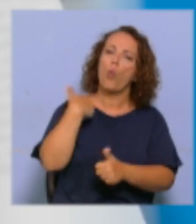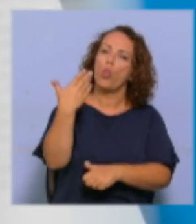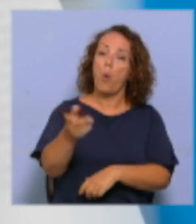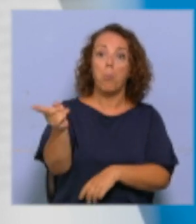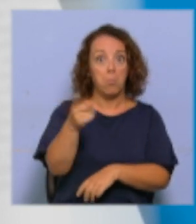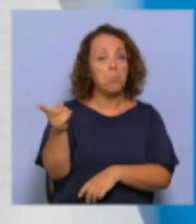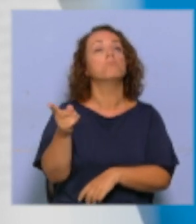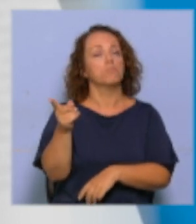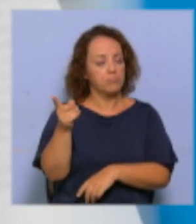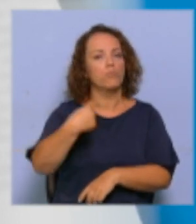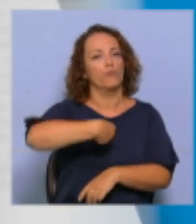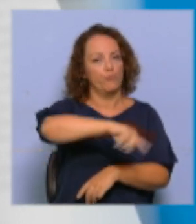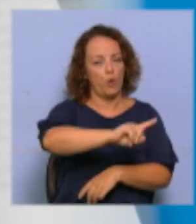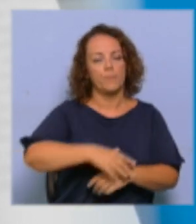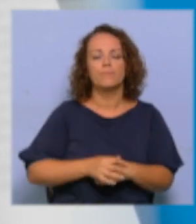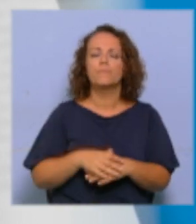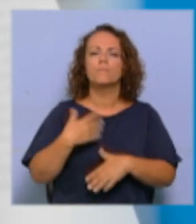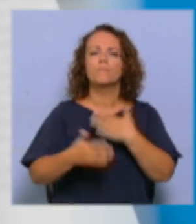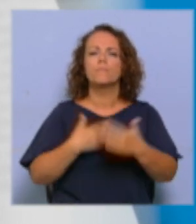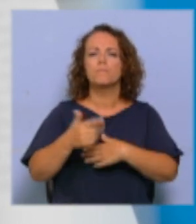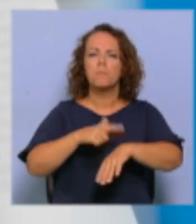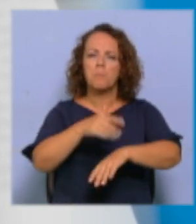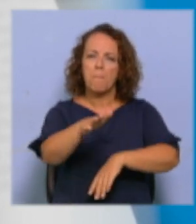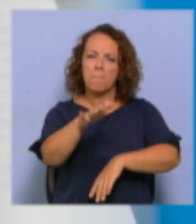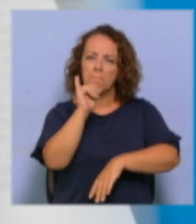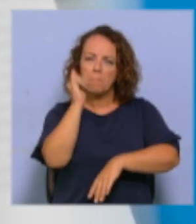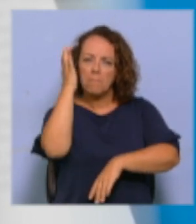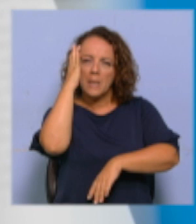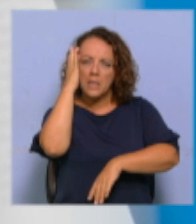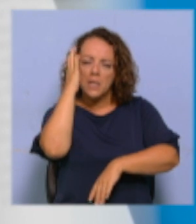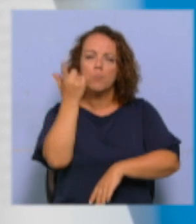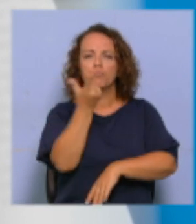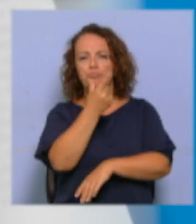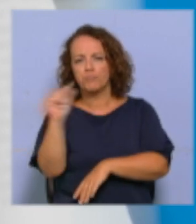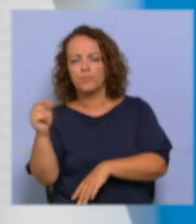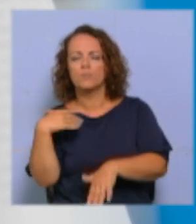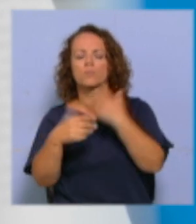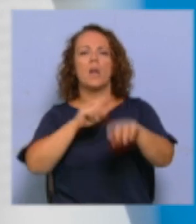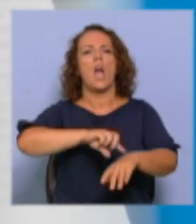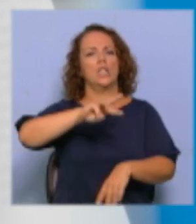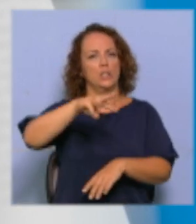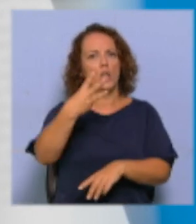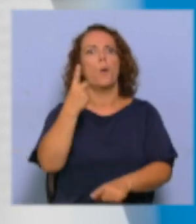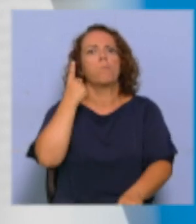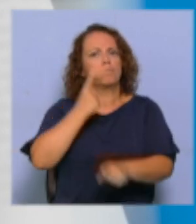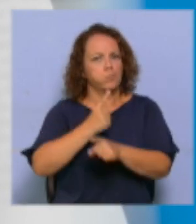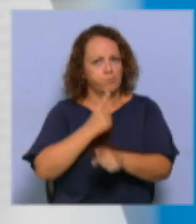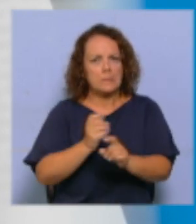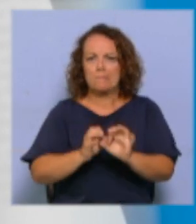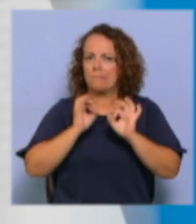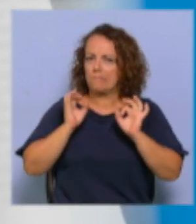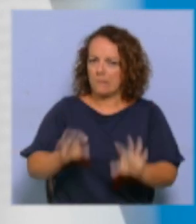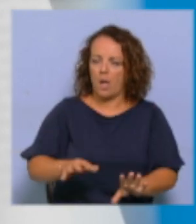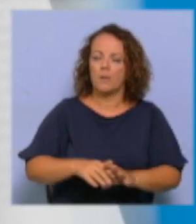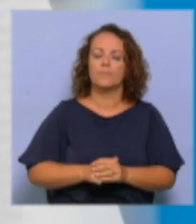foram. Voltou a sair por volta do meio-dia e pelas 3 da tarde e fez o mesmo. Saindo